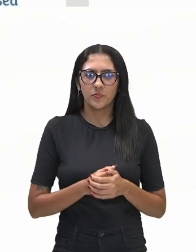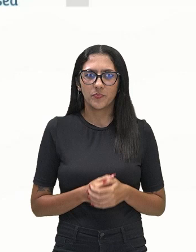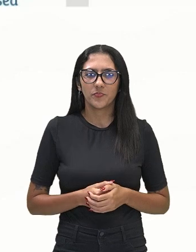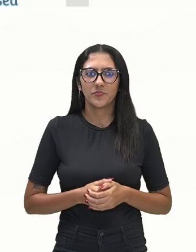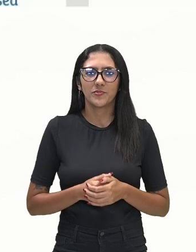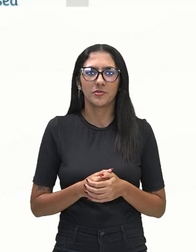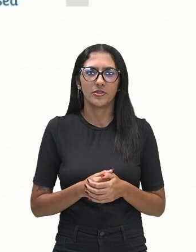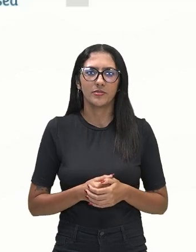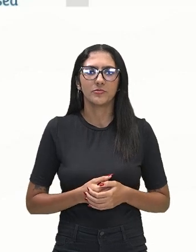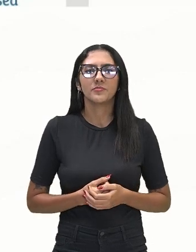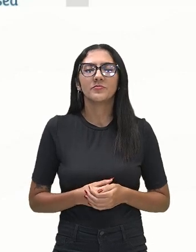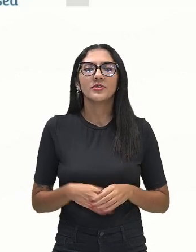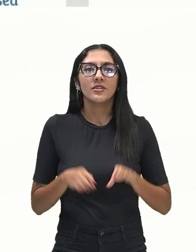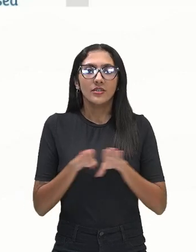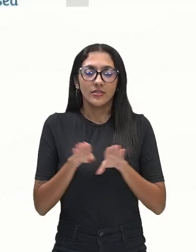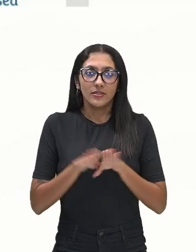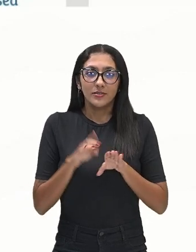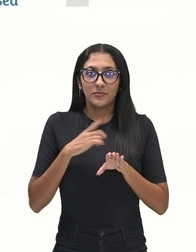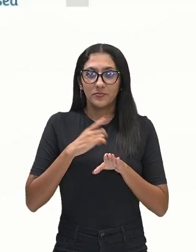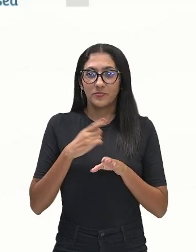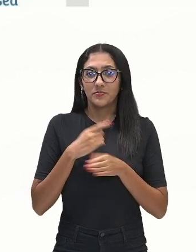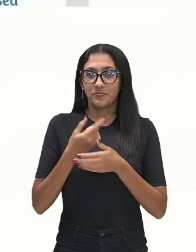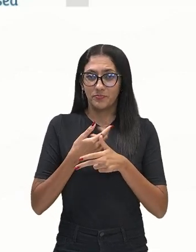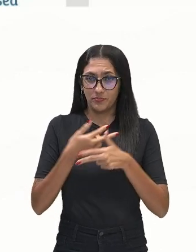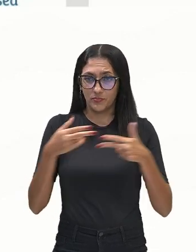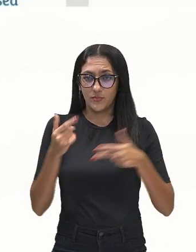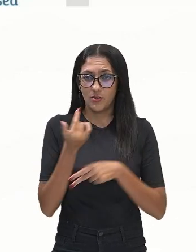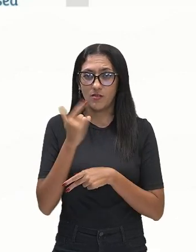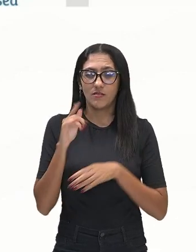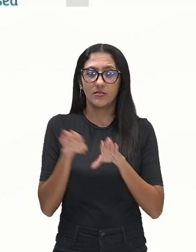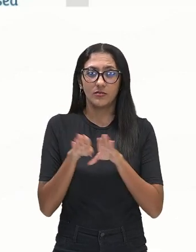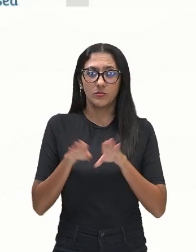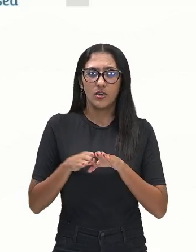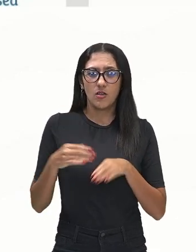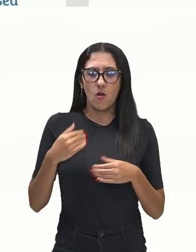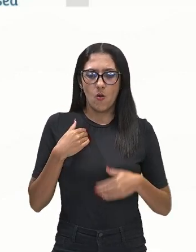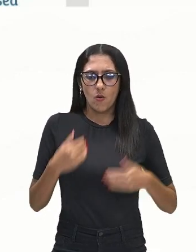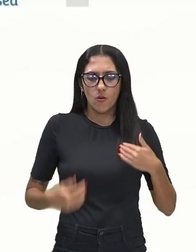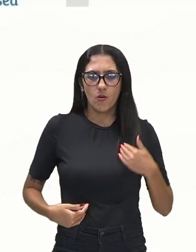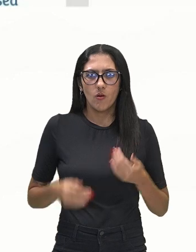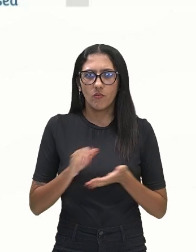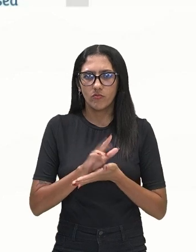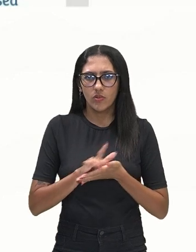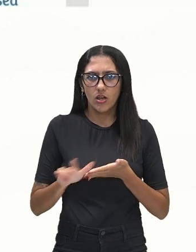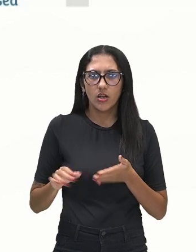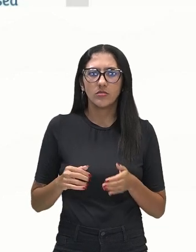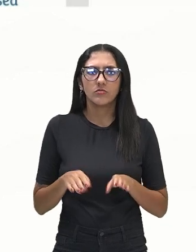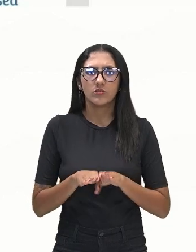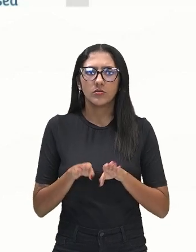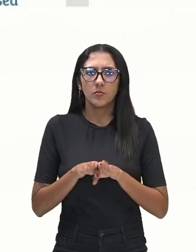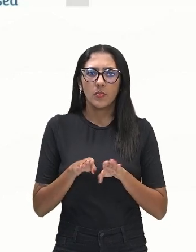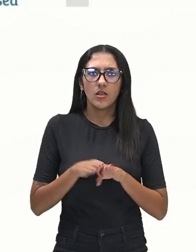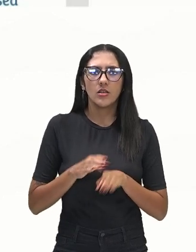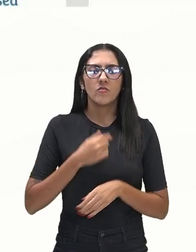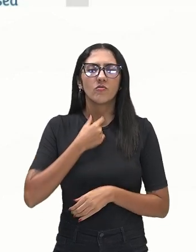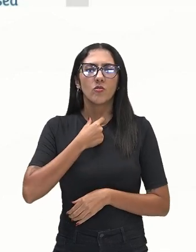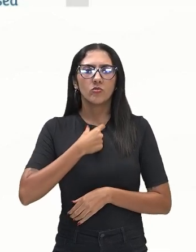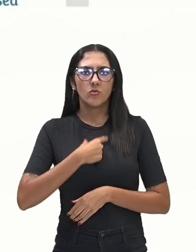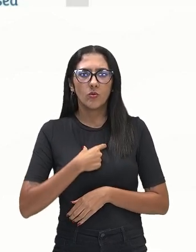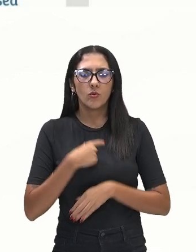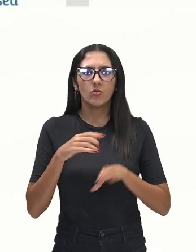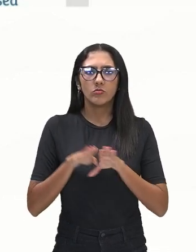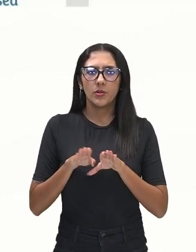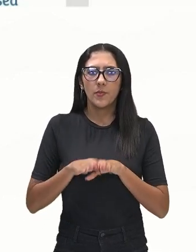que esses órgãos do nosso corpo, olha, tá? Nós temos os linfonodos, o baço, tá?